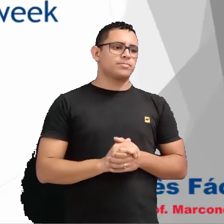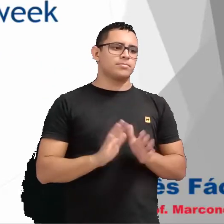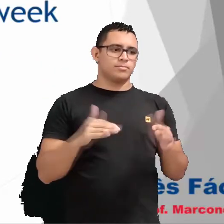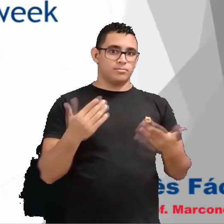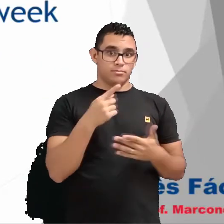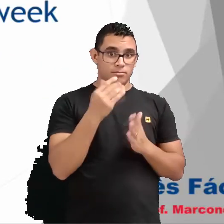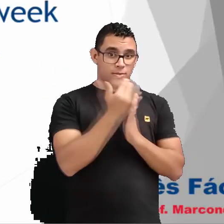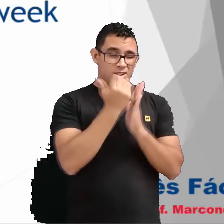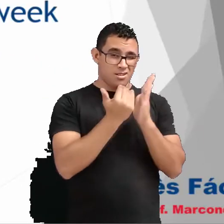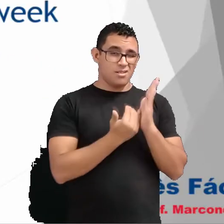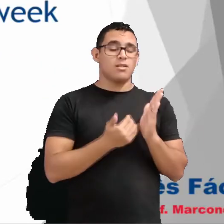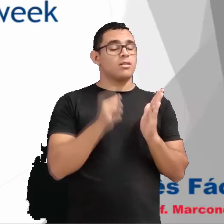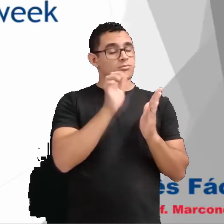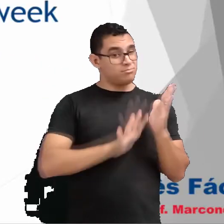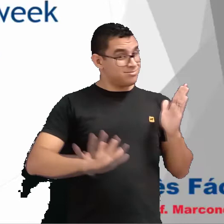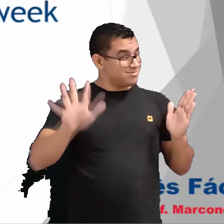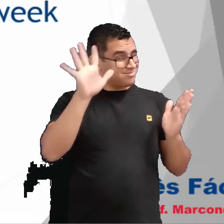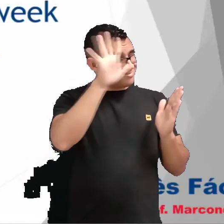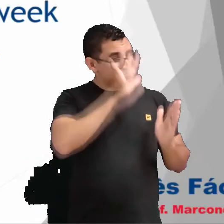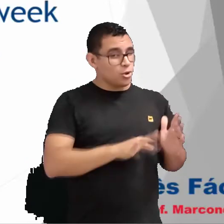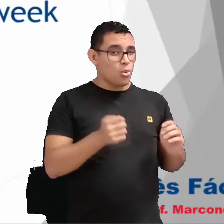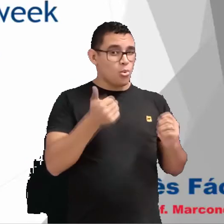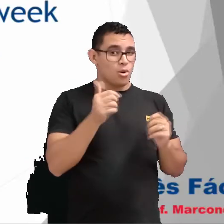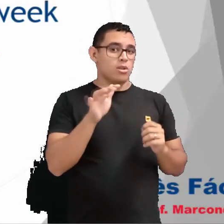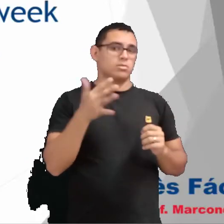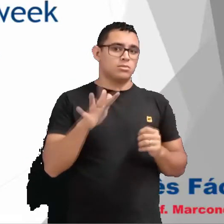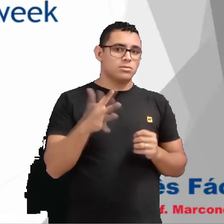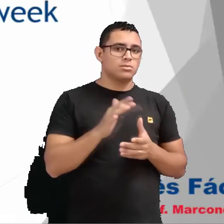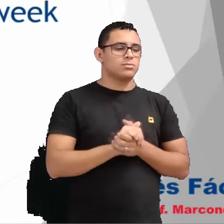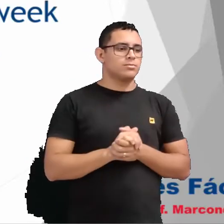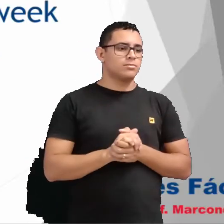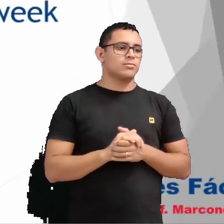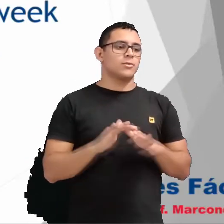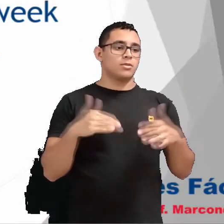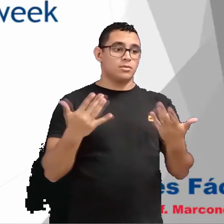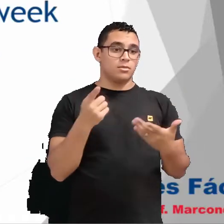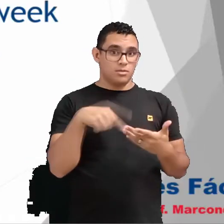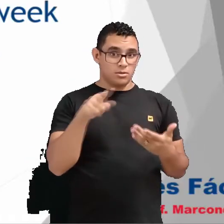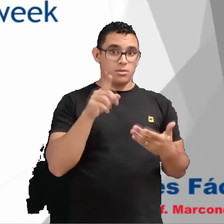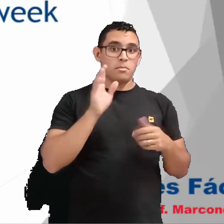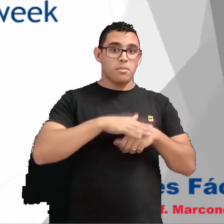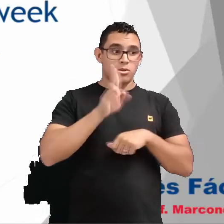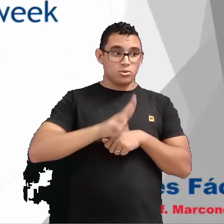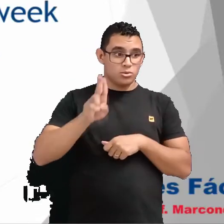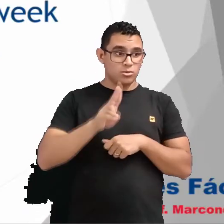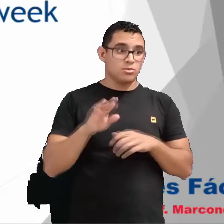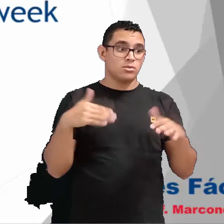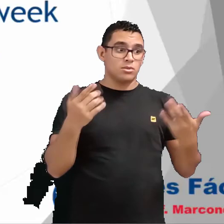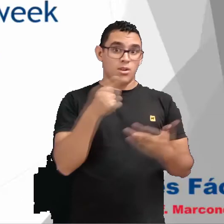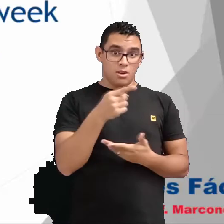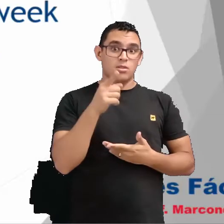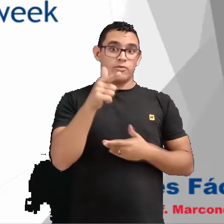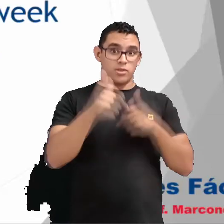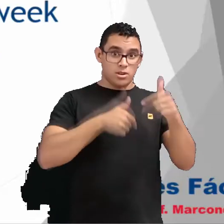aquela lista é bastante completa para o vocabulário mais usual, né? Que se usa mais comumente em inglês, ok? Então é assim que